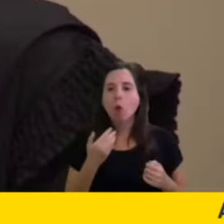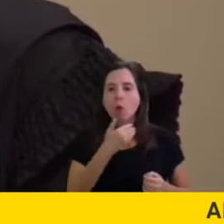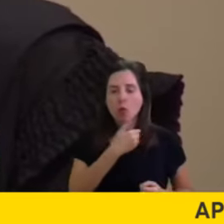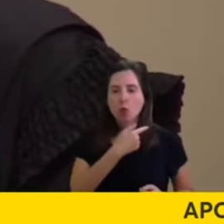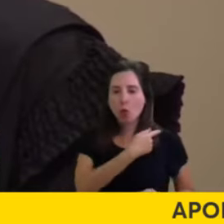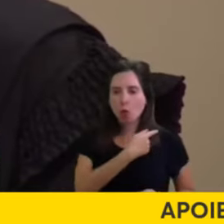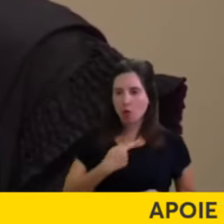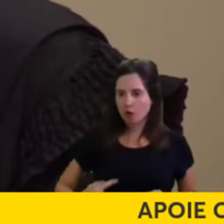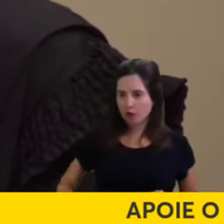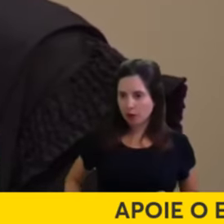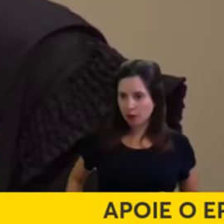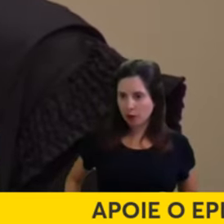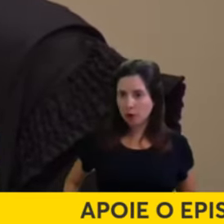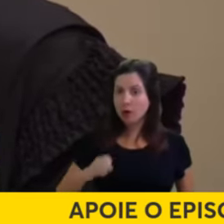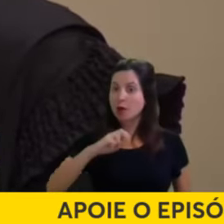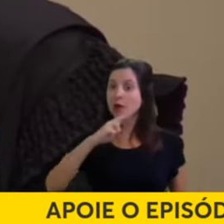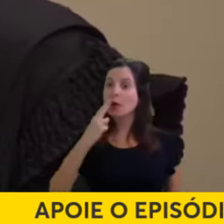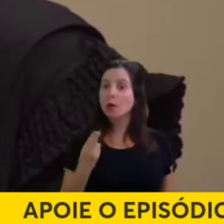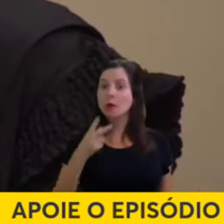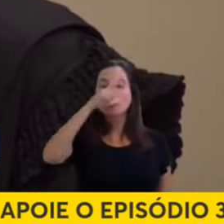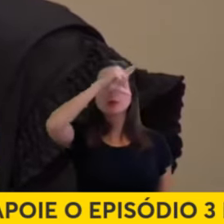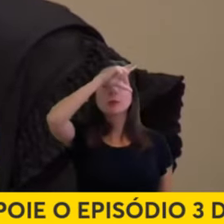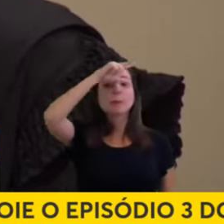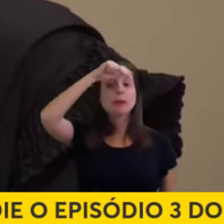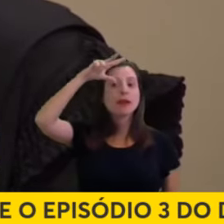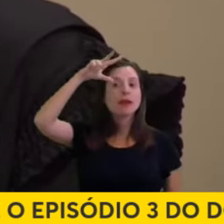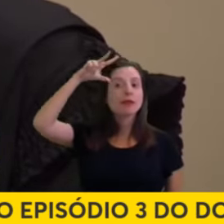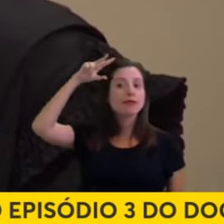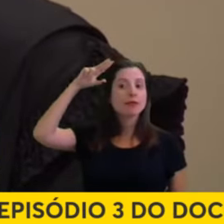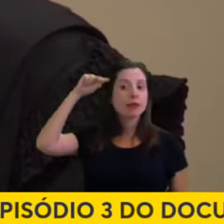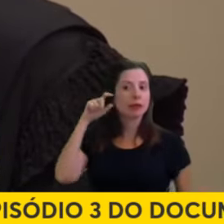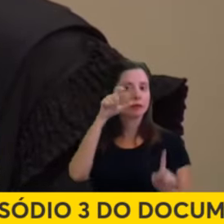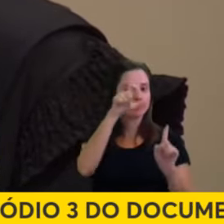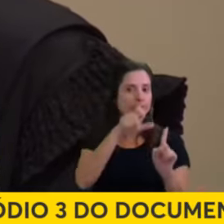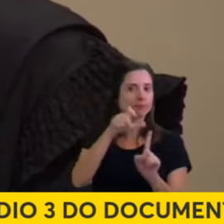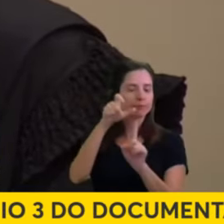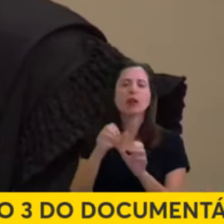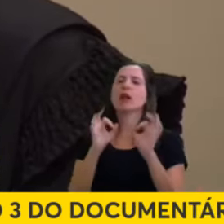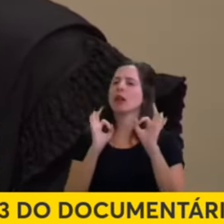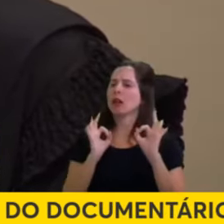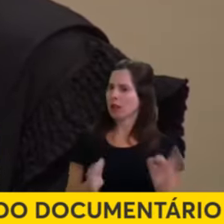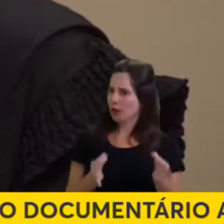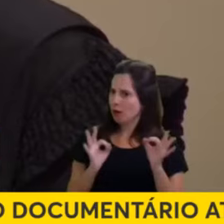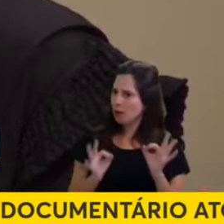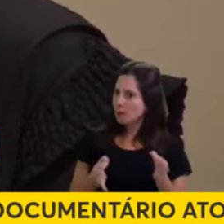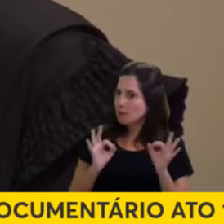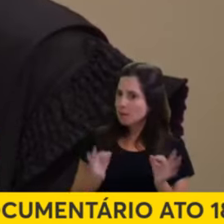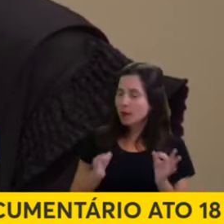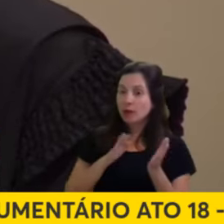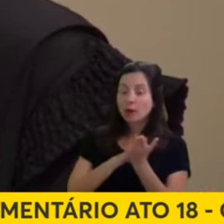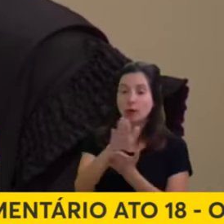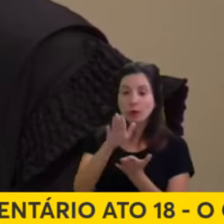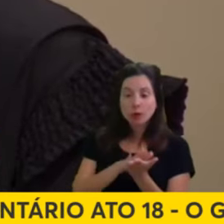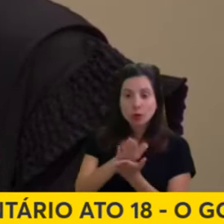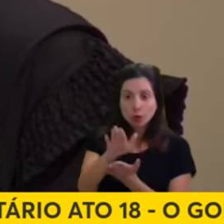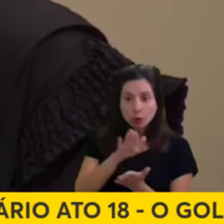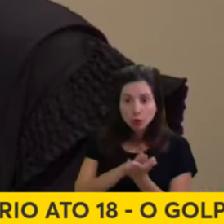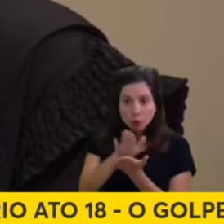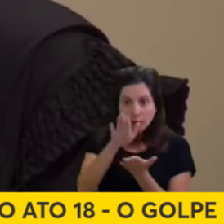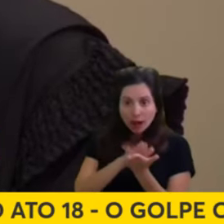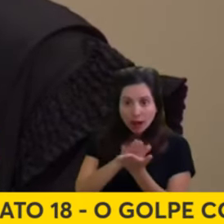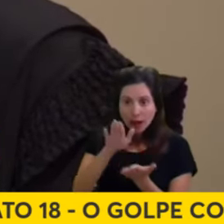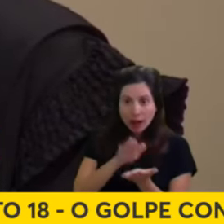Prefeito criando obstáculo que nem a Lei nem a constituição prevem realmente considerando os gastos de uma campanha presidencial na hora de tantos